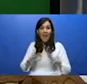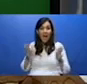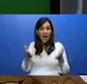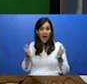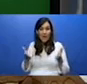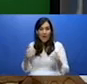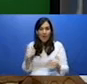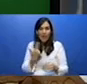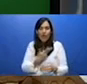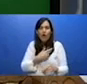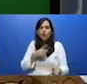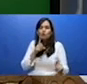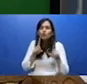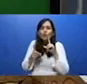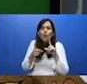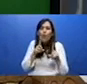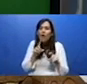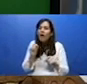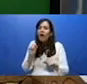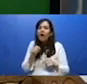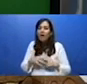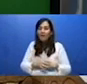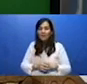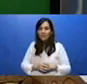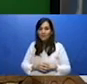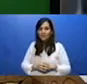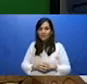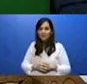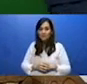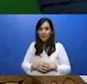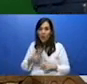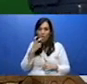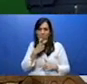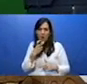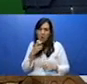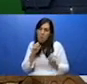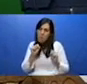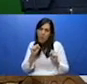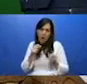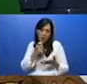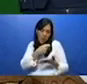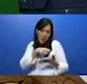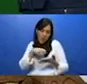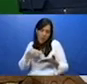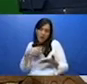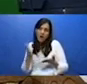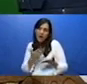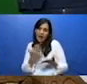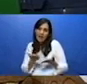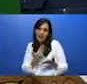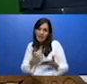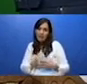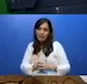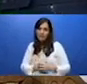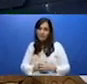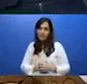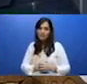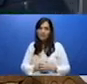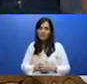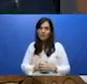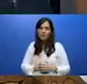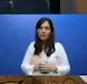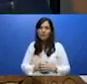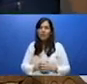Agora, nós vamos discutir, tá, aqui oralmente, mas você pode registrar também no seu caderno. 1. Onde